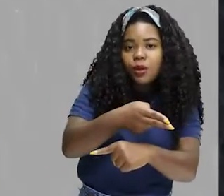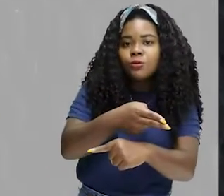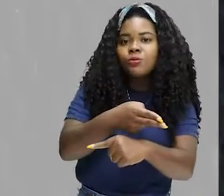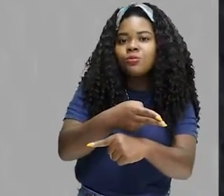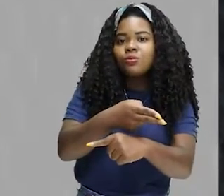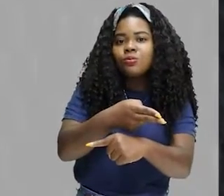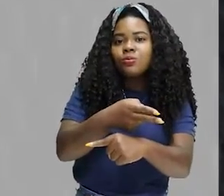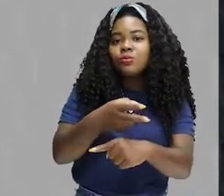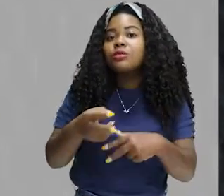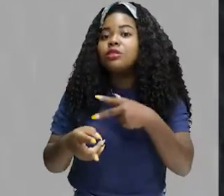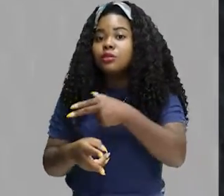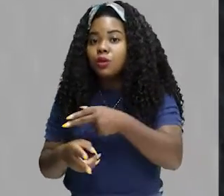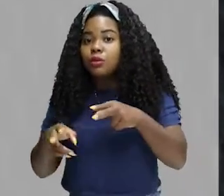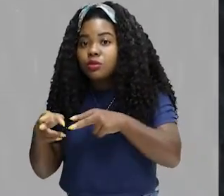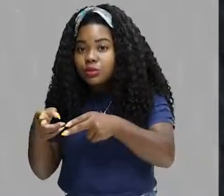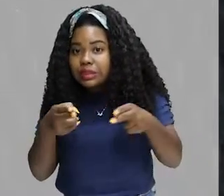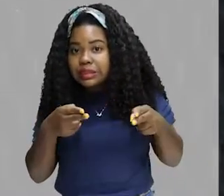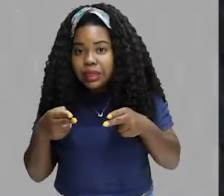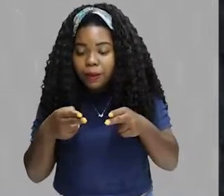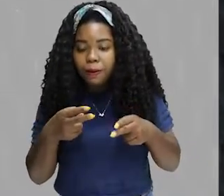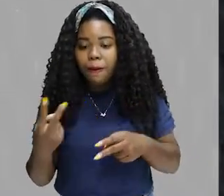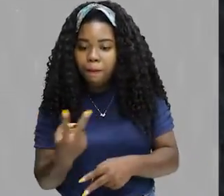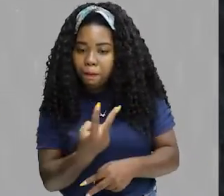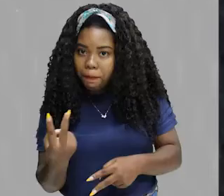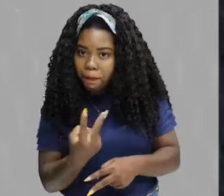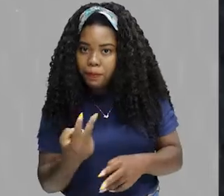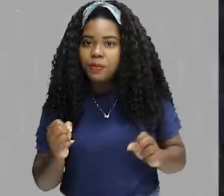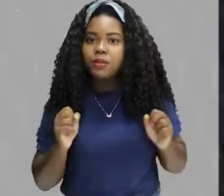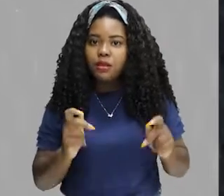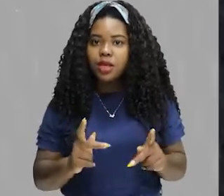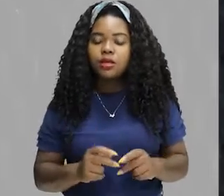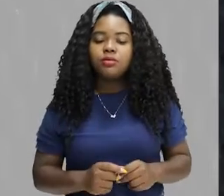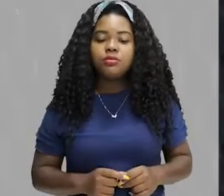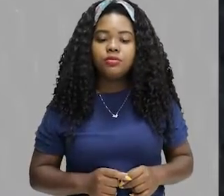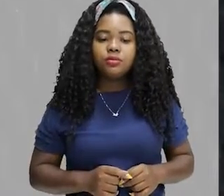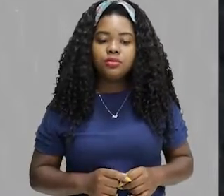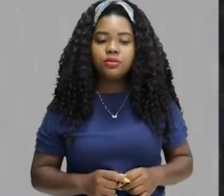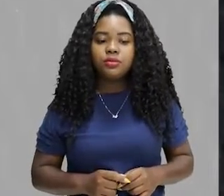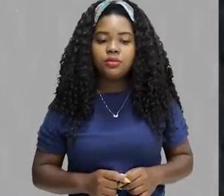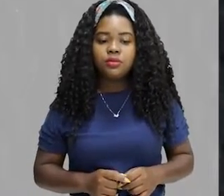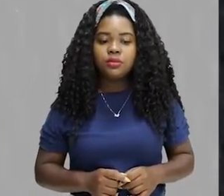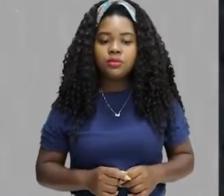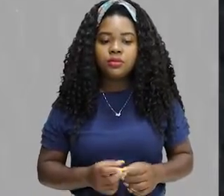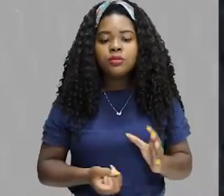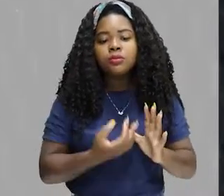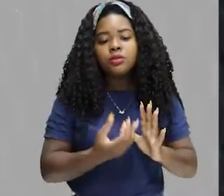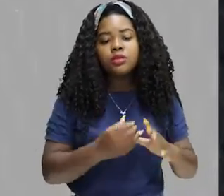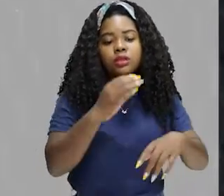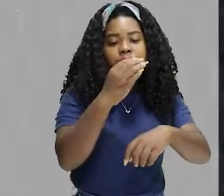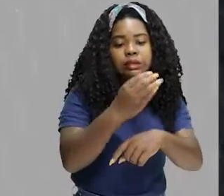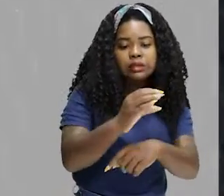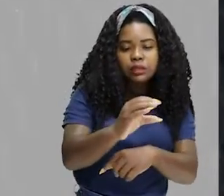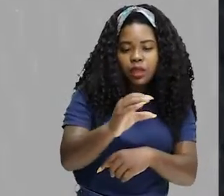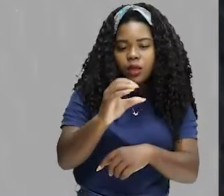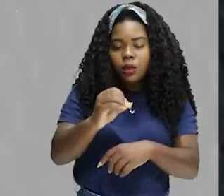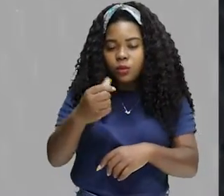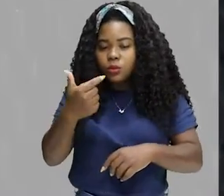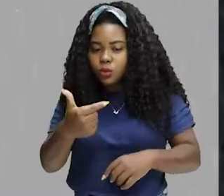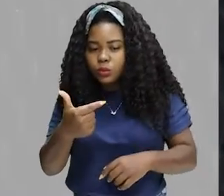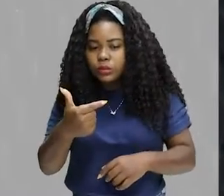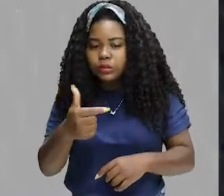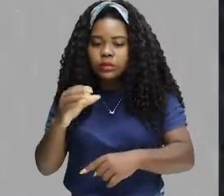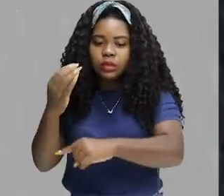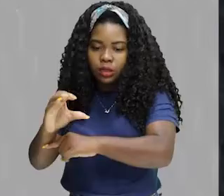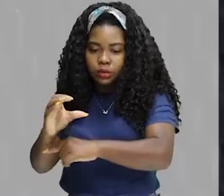para essa reação do carvão com o gás oxigênio produzindo CO2, então olha só,